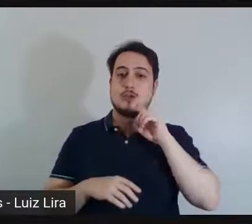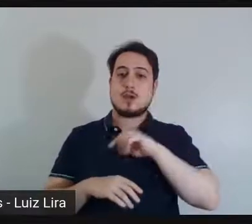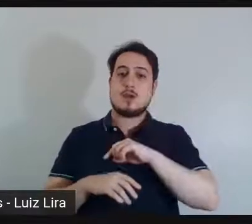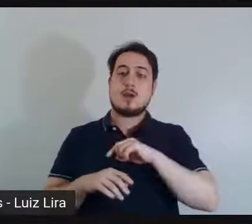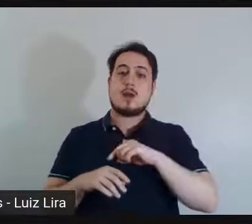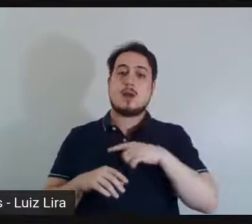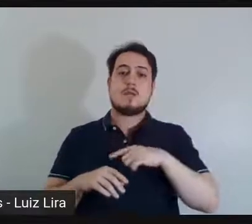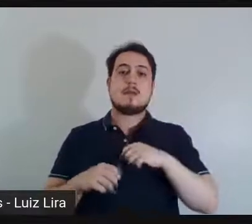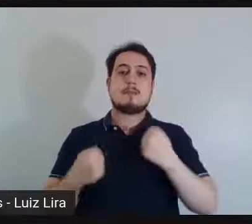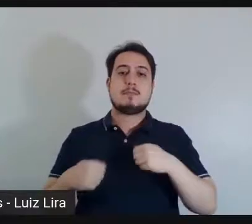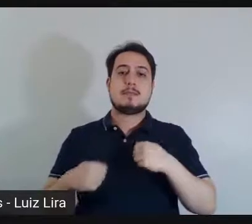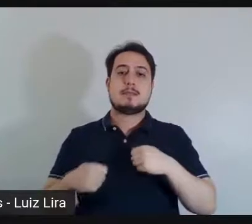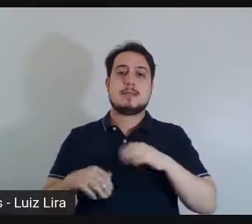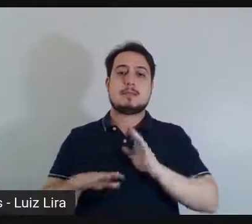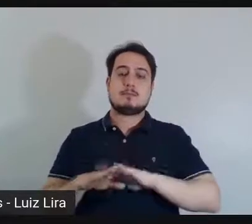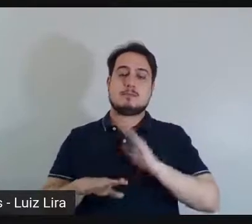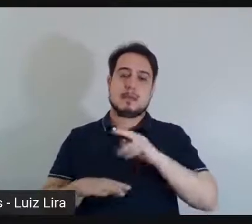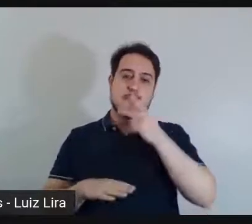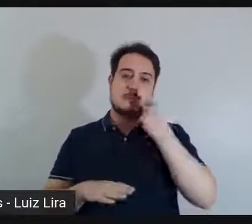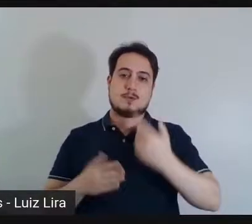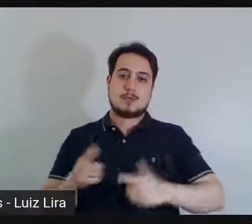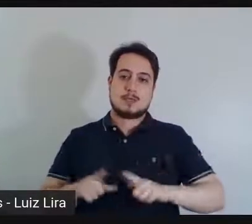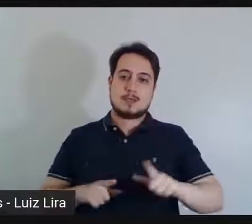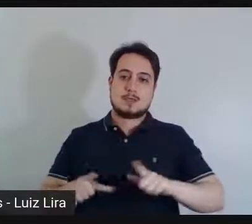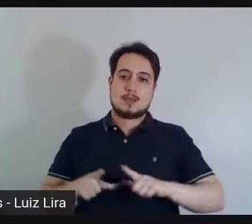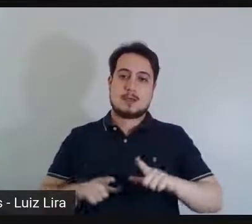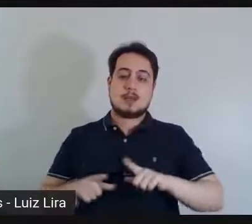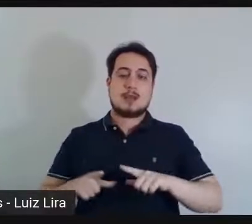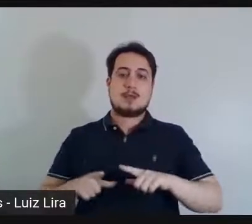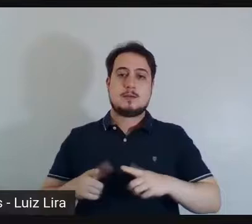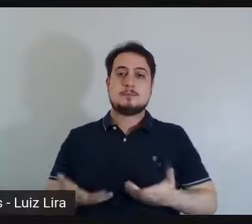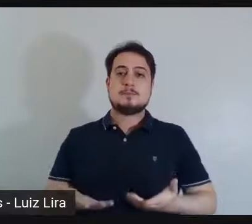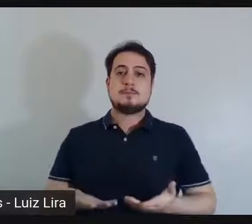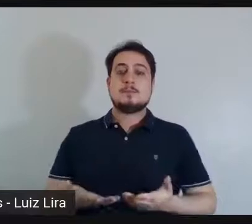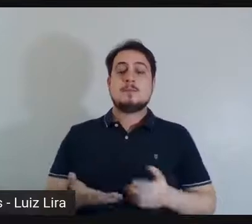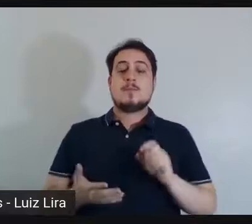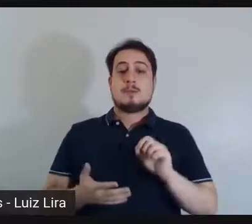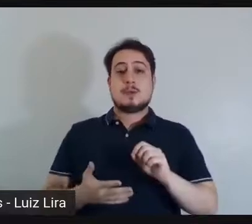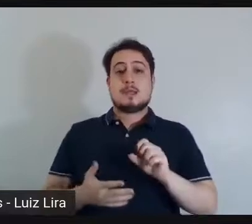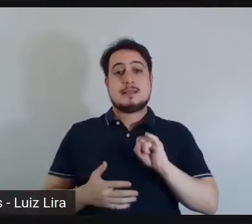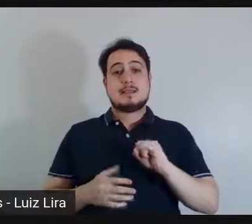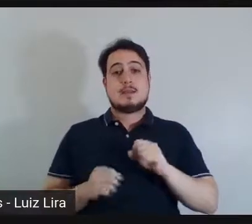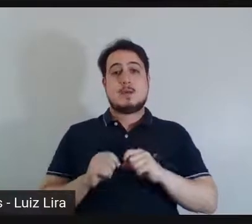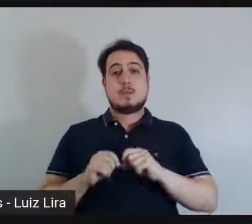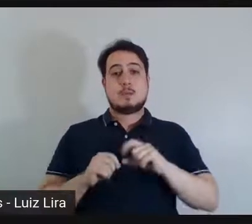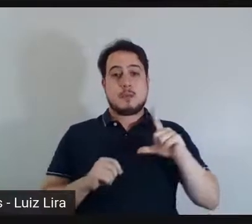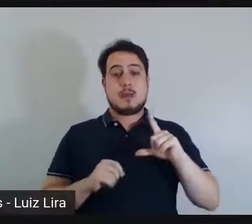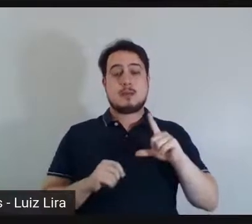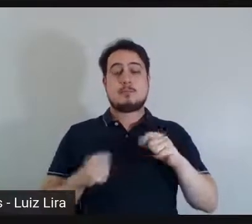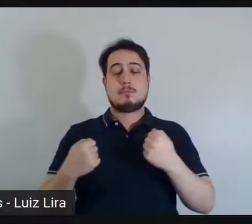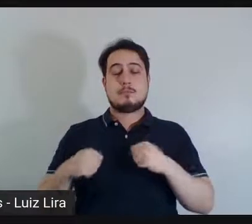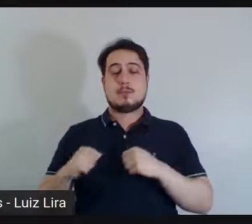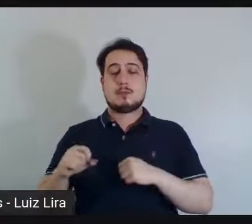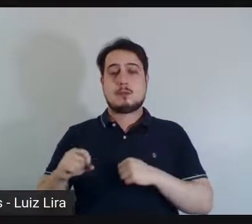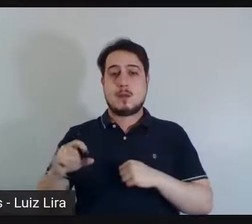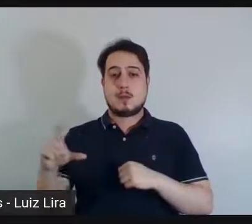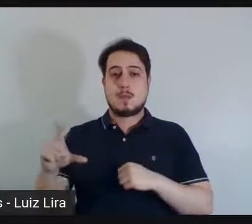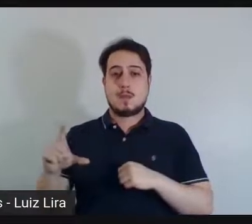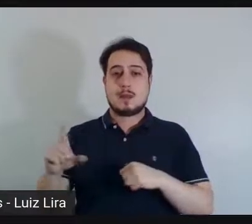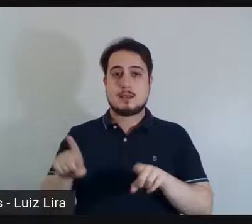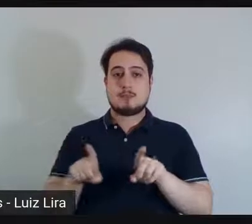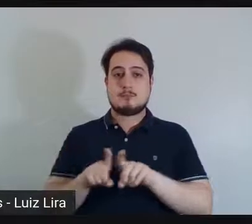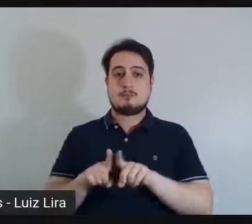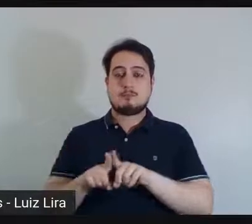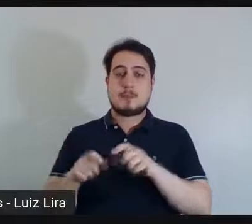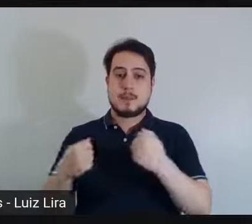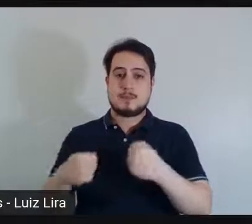na quantidade de empregados. Então, eu não vou conseguir aumentar a produtividade. Porque se eu aumento a produtividade e aumento a frequência de realização,